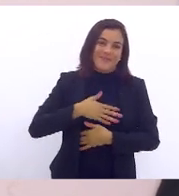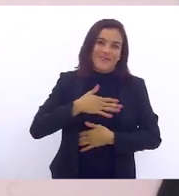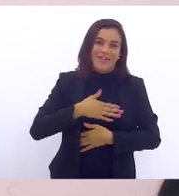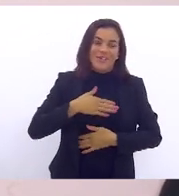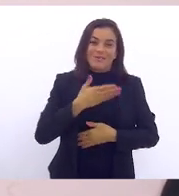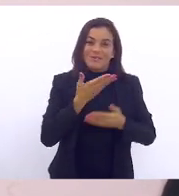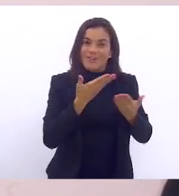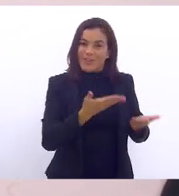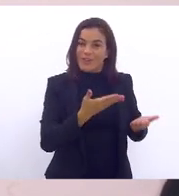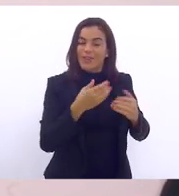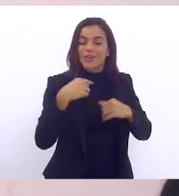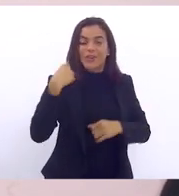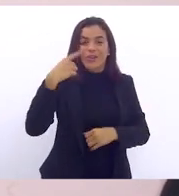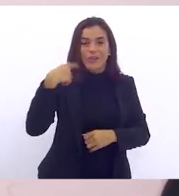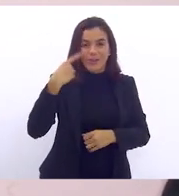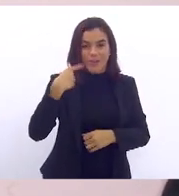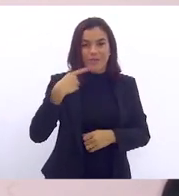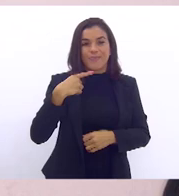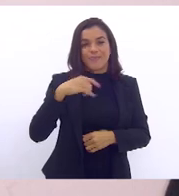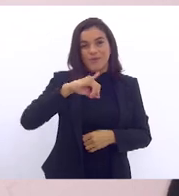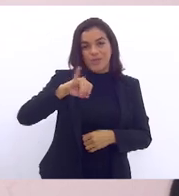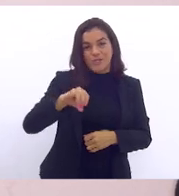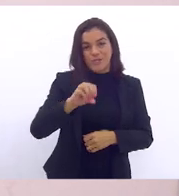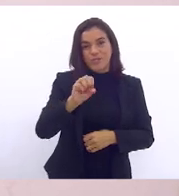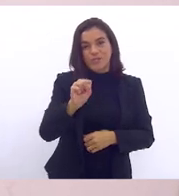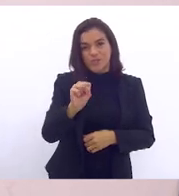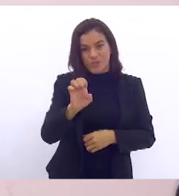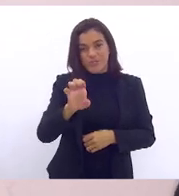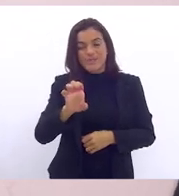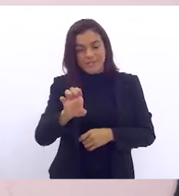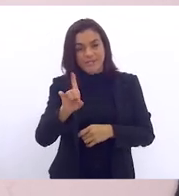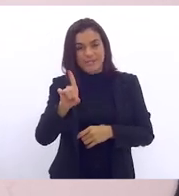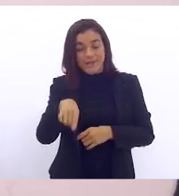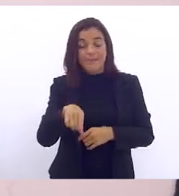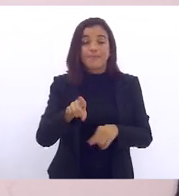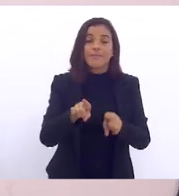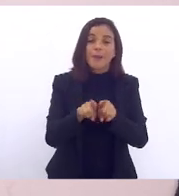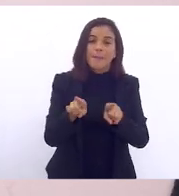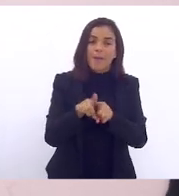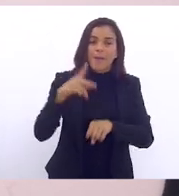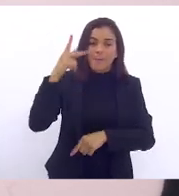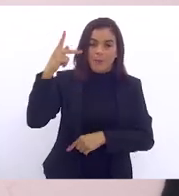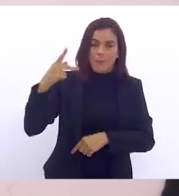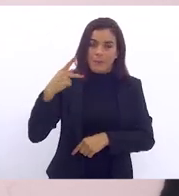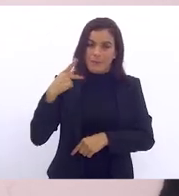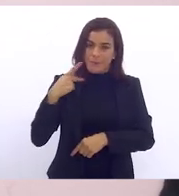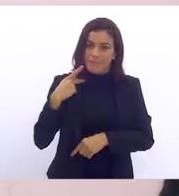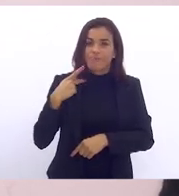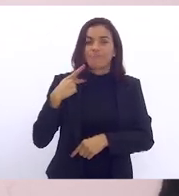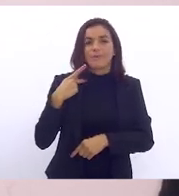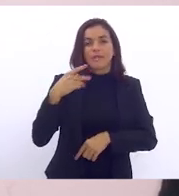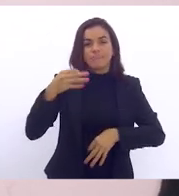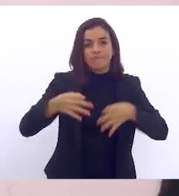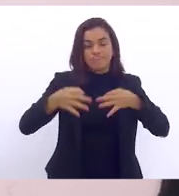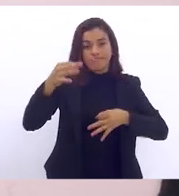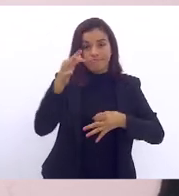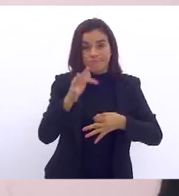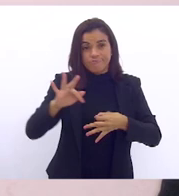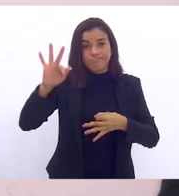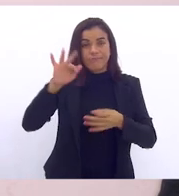eh representando a procuradoria eh da Justiça Federal também acompanhando esta